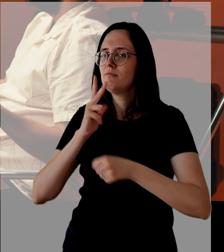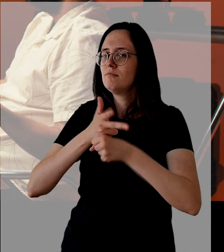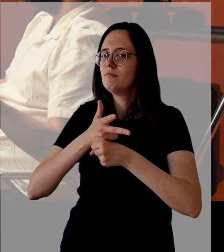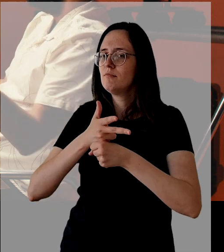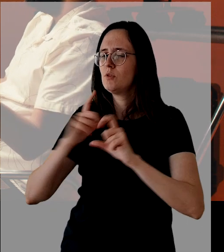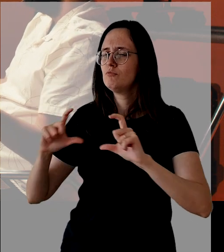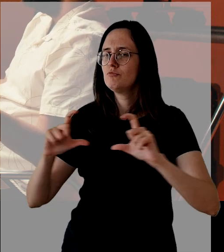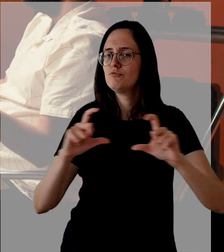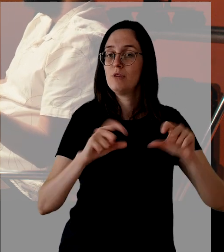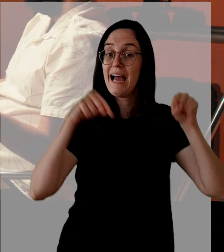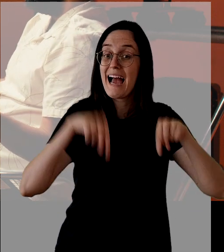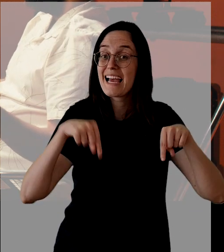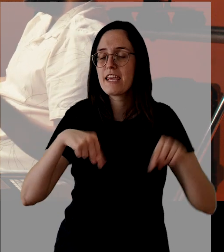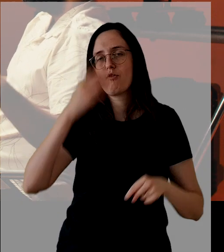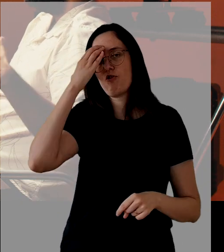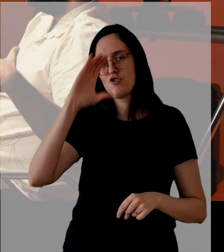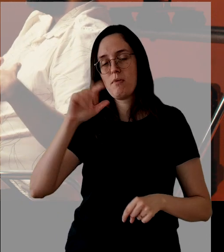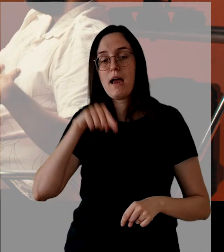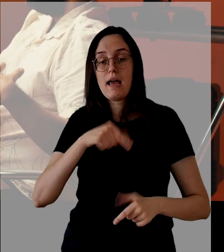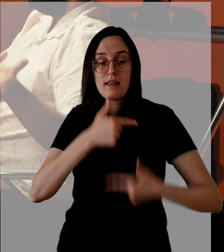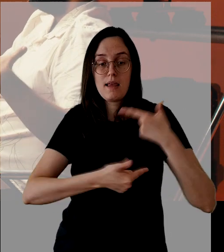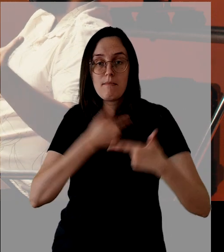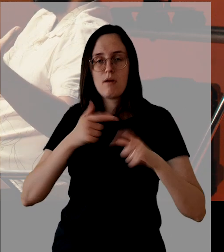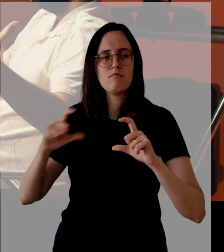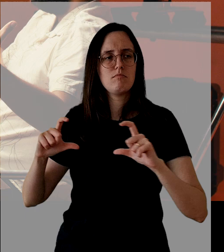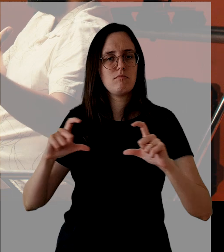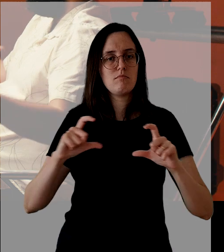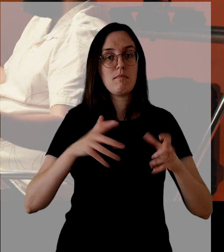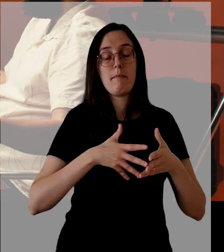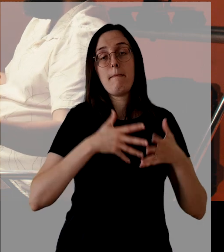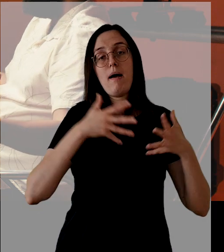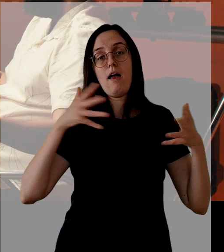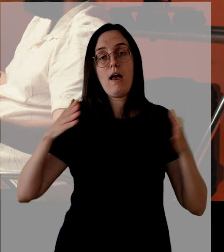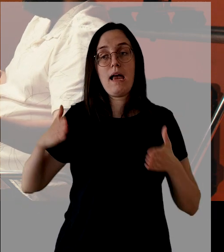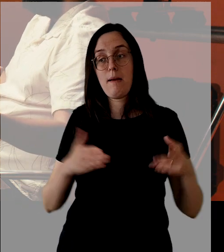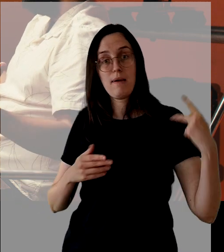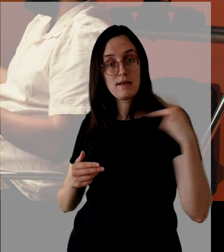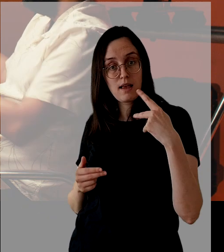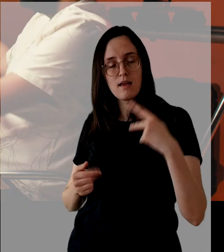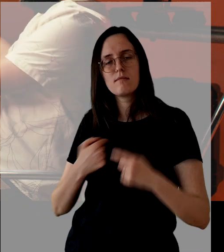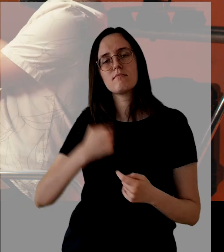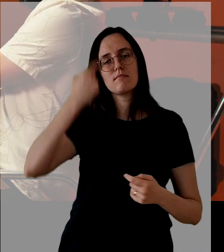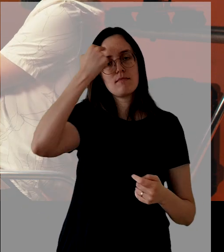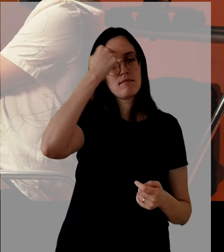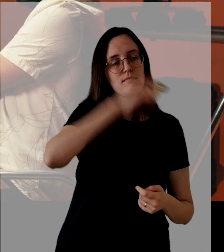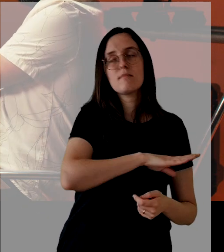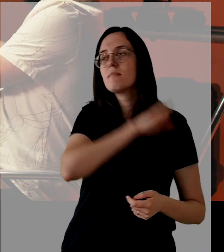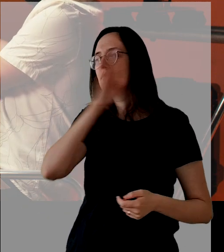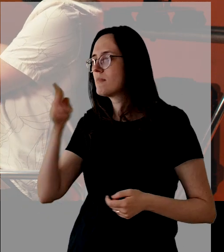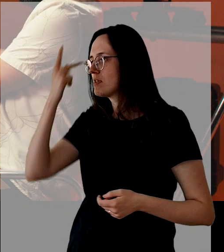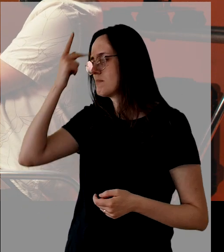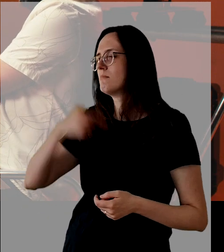direção de fotografia aqui em Curitiba. Até que esse trabalho de direção de fotografia começou a ficar maior na carreira dela e ela pôde ir para São Paulo